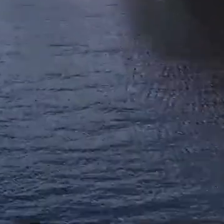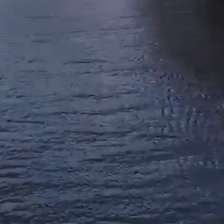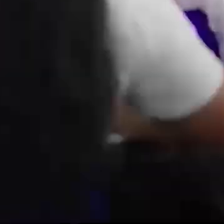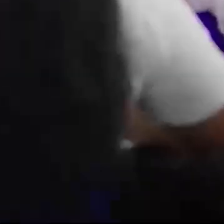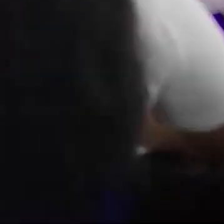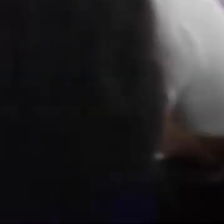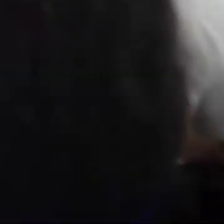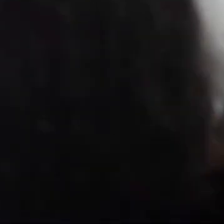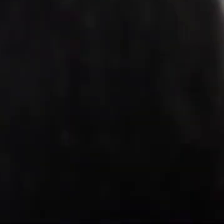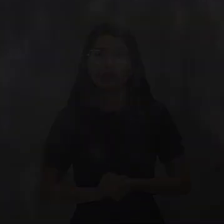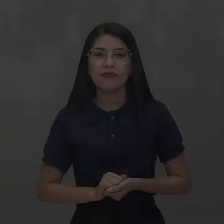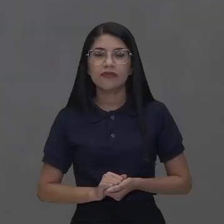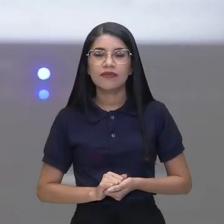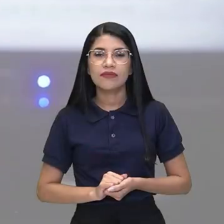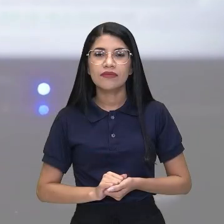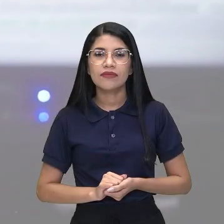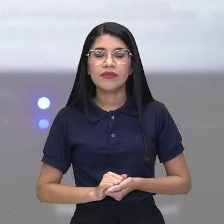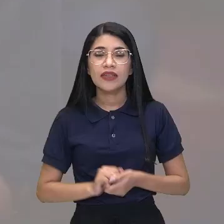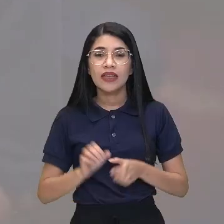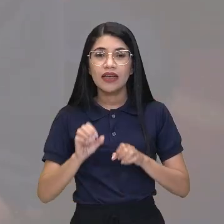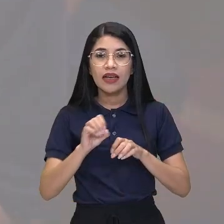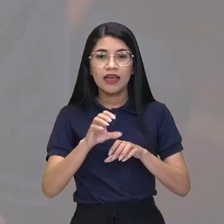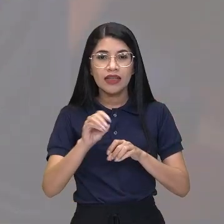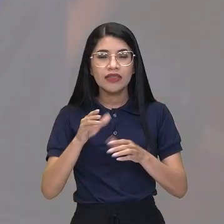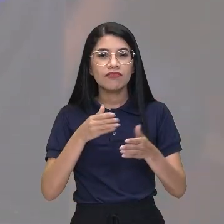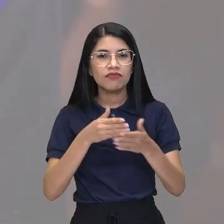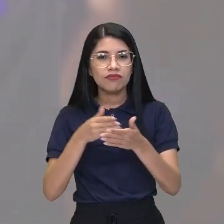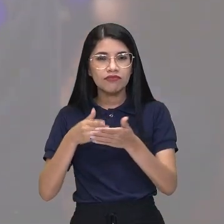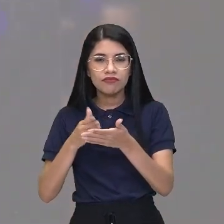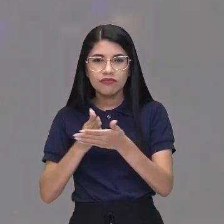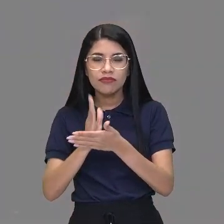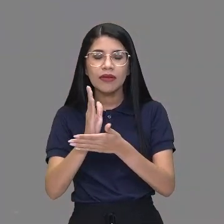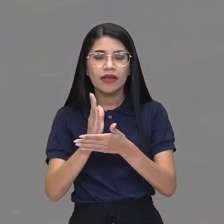A educação rompe barreiras geográficas e sociais.